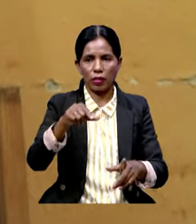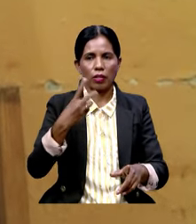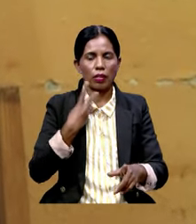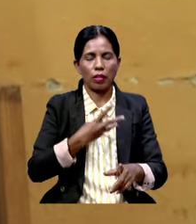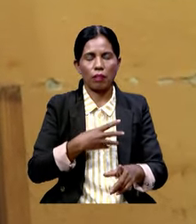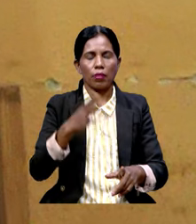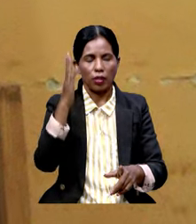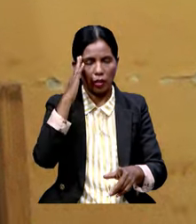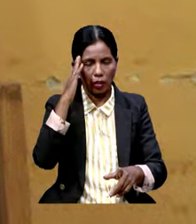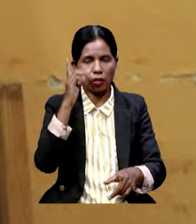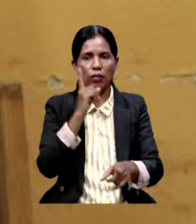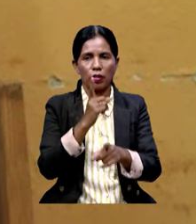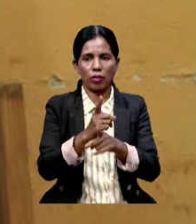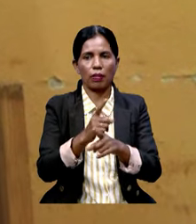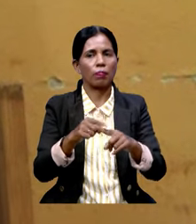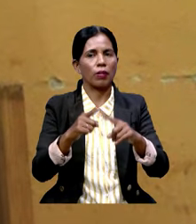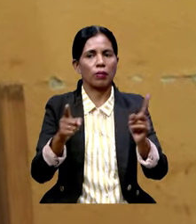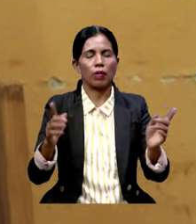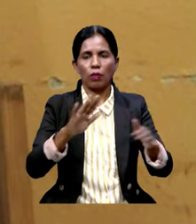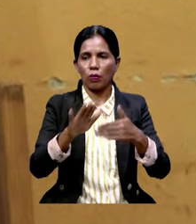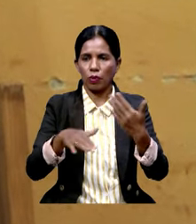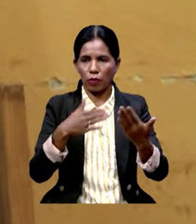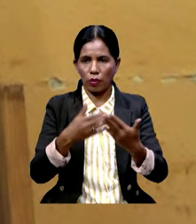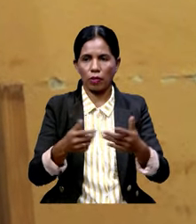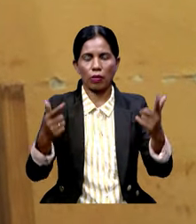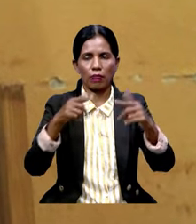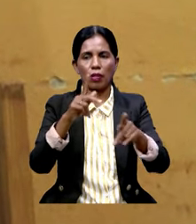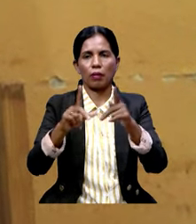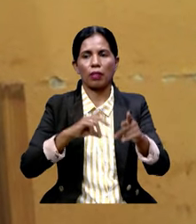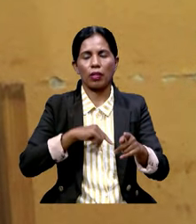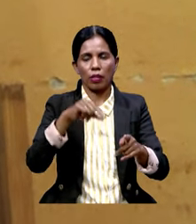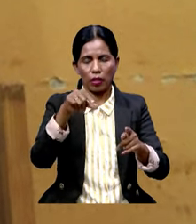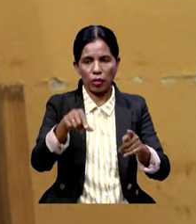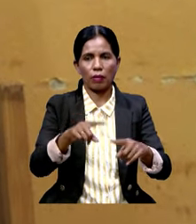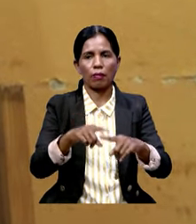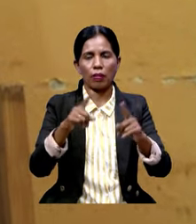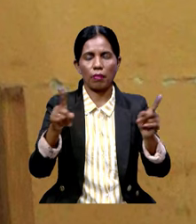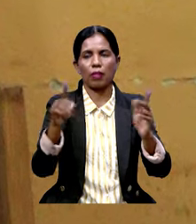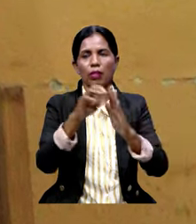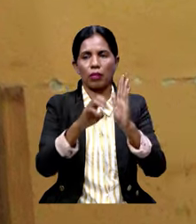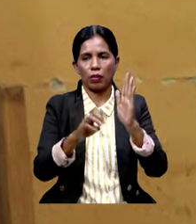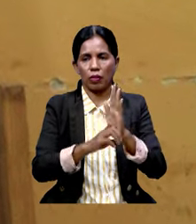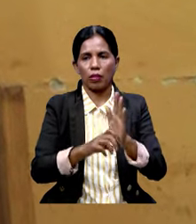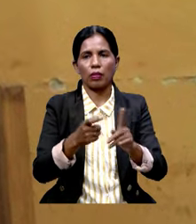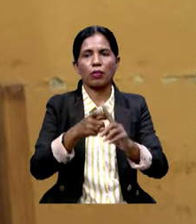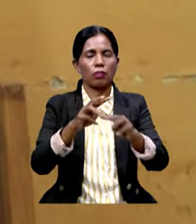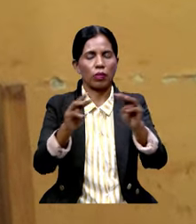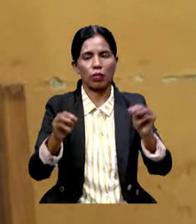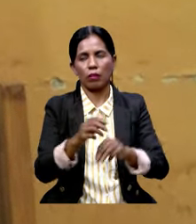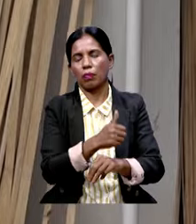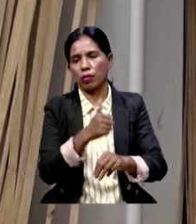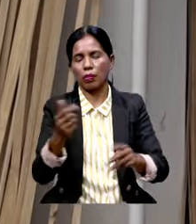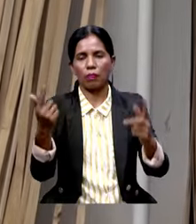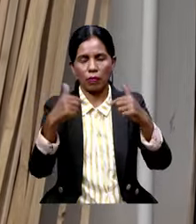também mas bem la os maioria e malikisa utiba mai be mistura bagu si musi bisa mos